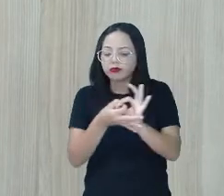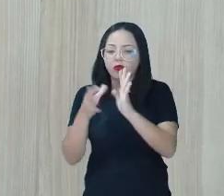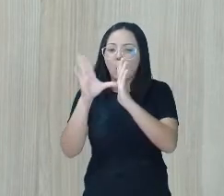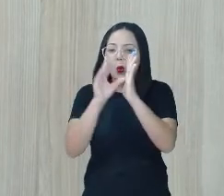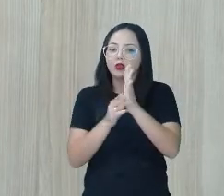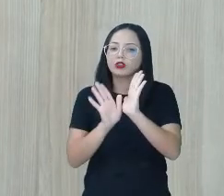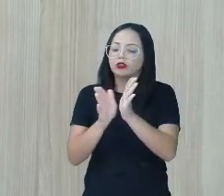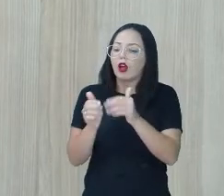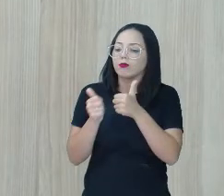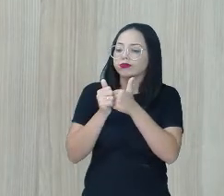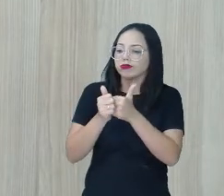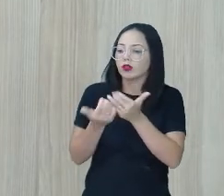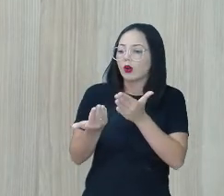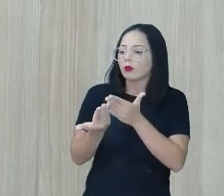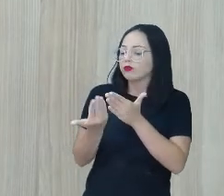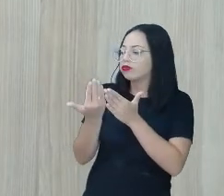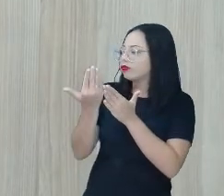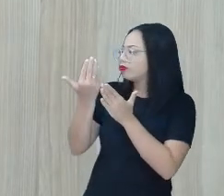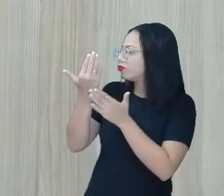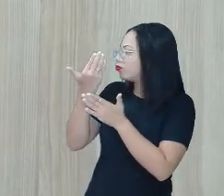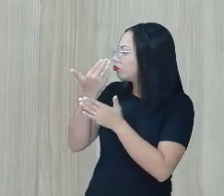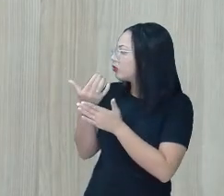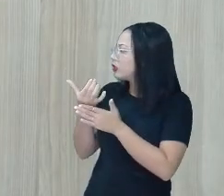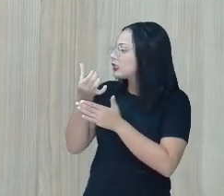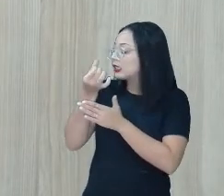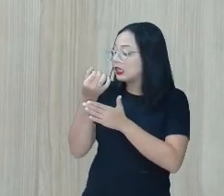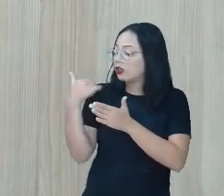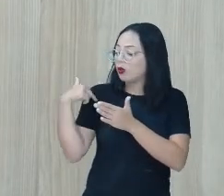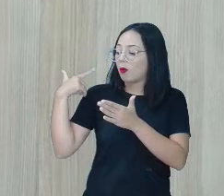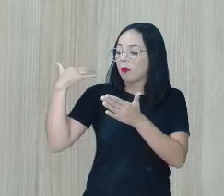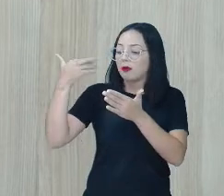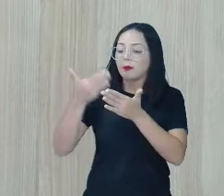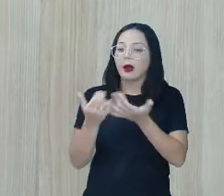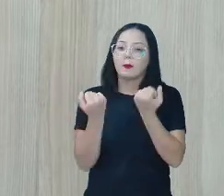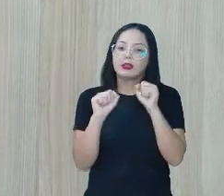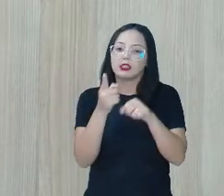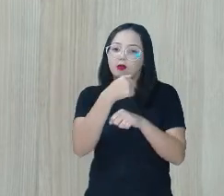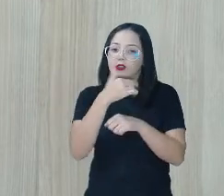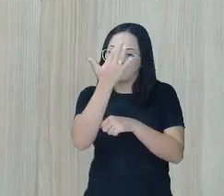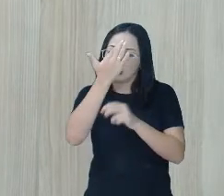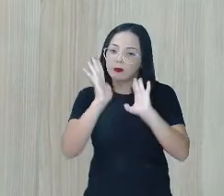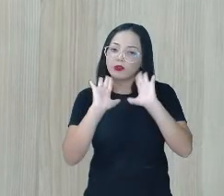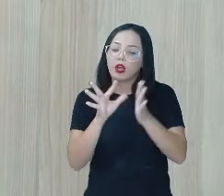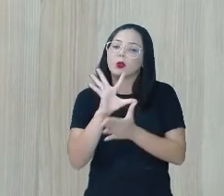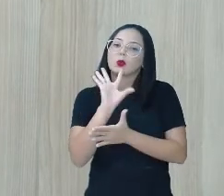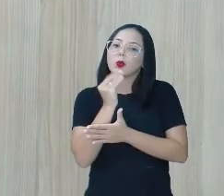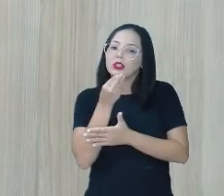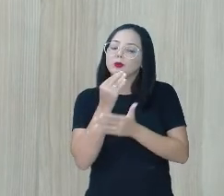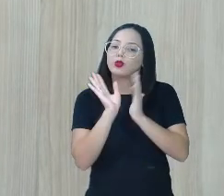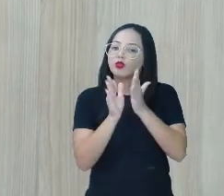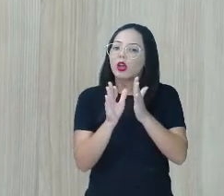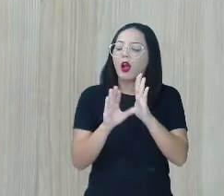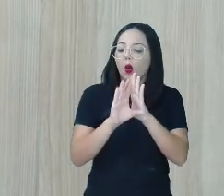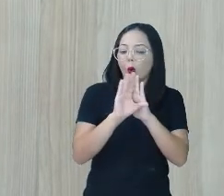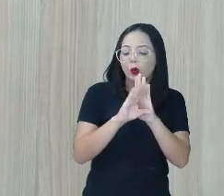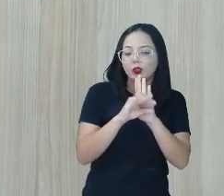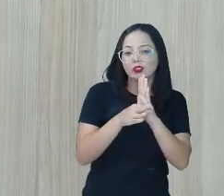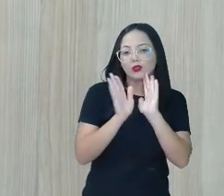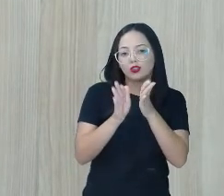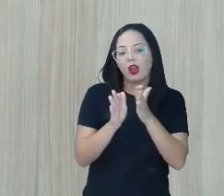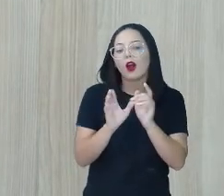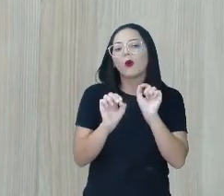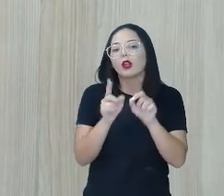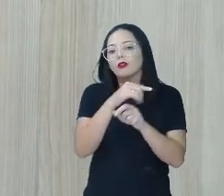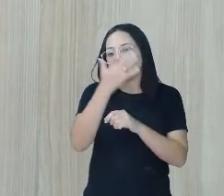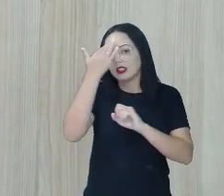vem acompanhando desde o 6º, 7º, sendo necessários que você saiba dos conhecimentos, que você saiba das definições, para que